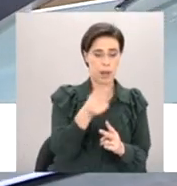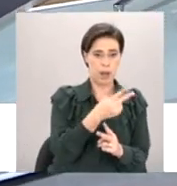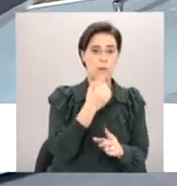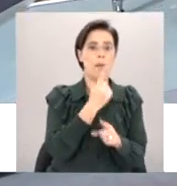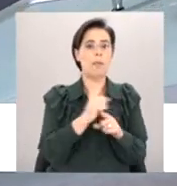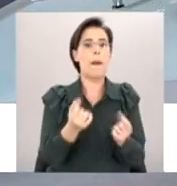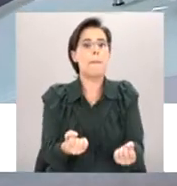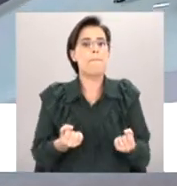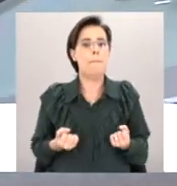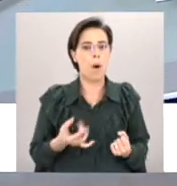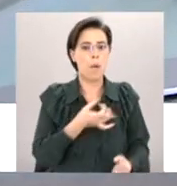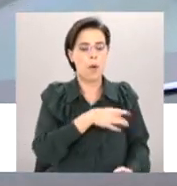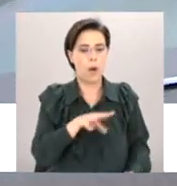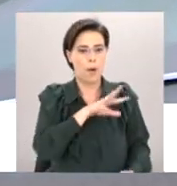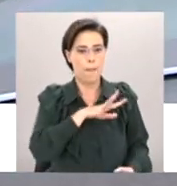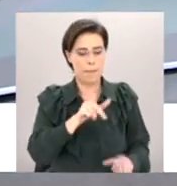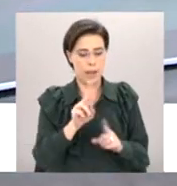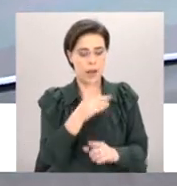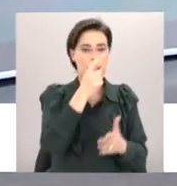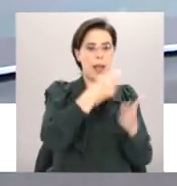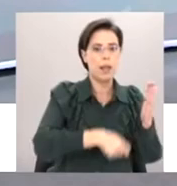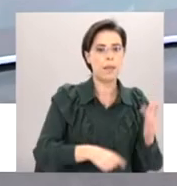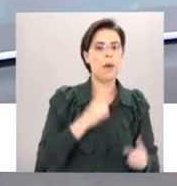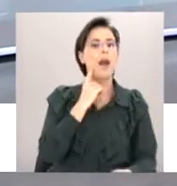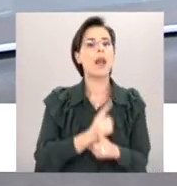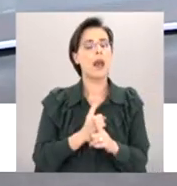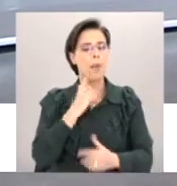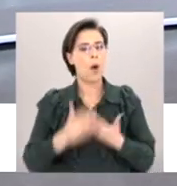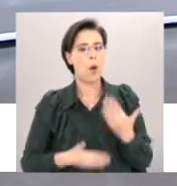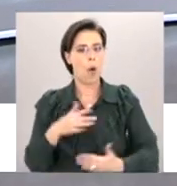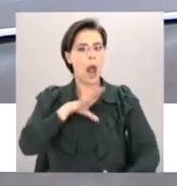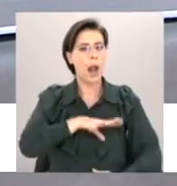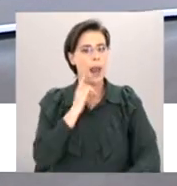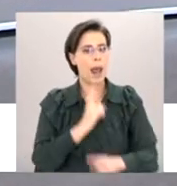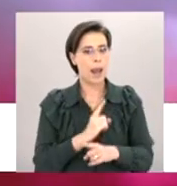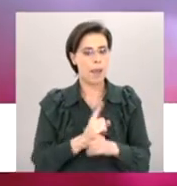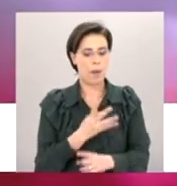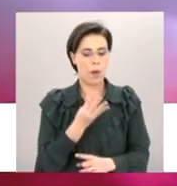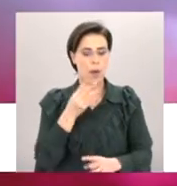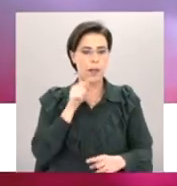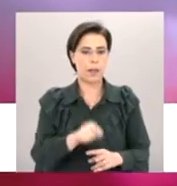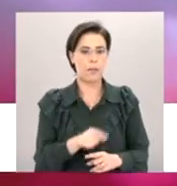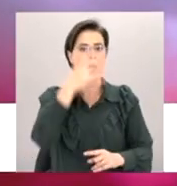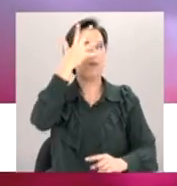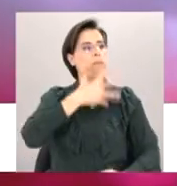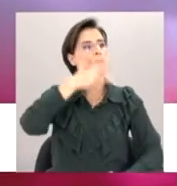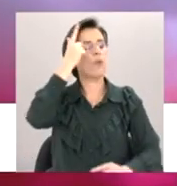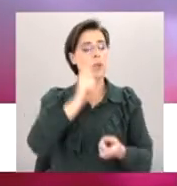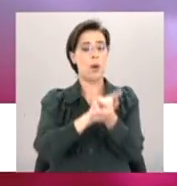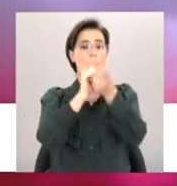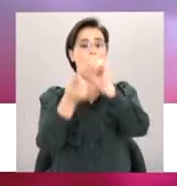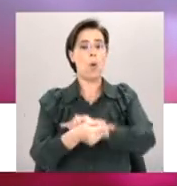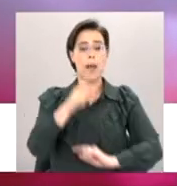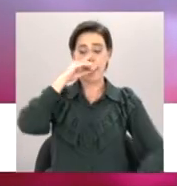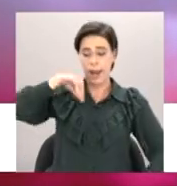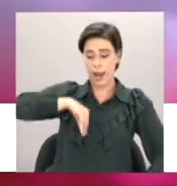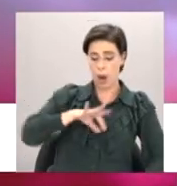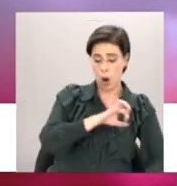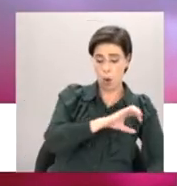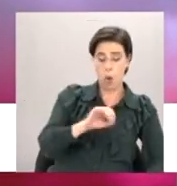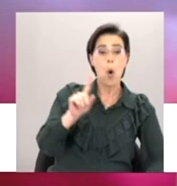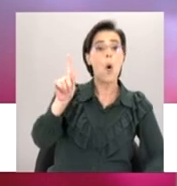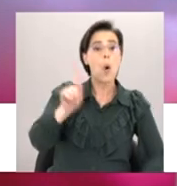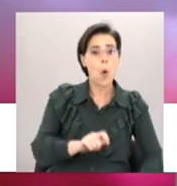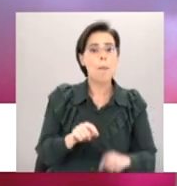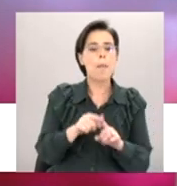por mês porque vai para o par de 900 mil Euros em impostos e mesmo assim vai continuar a ganhar mais de quatro mil litros por dia enquanto que o que ganha 800